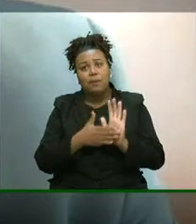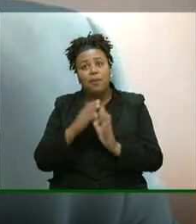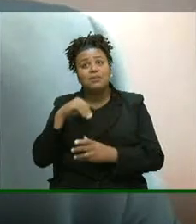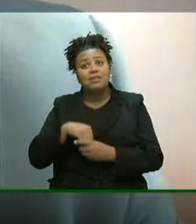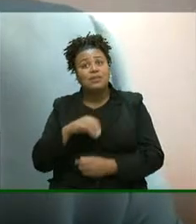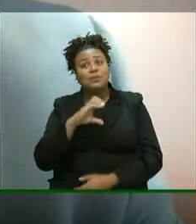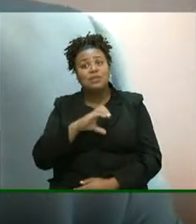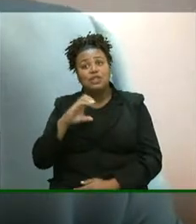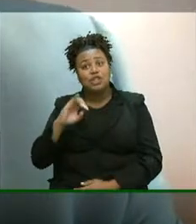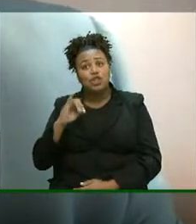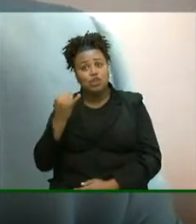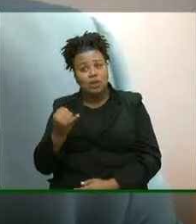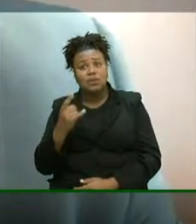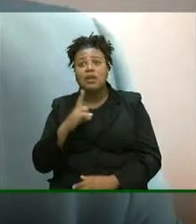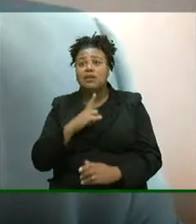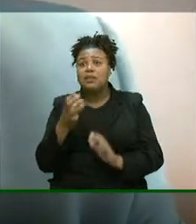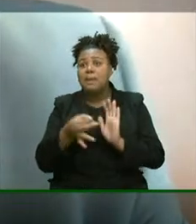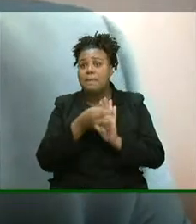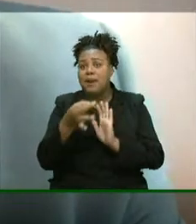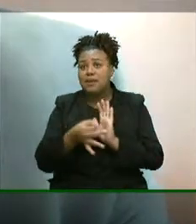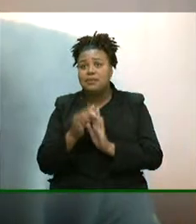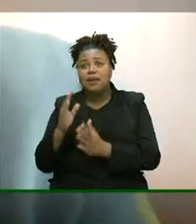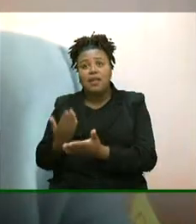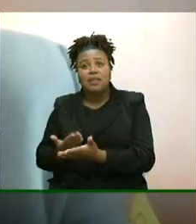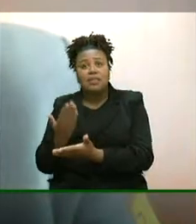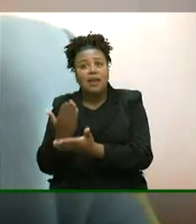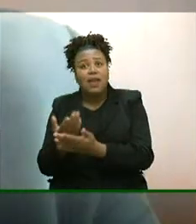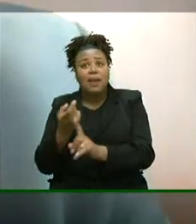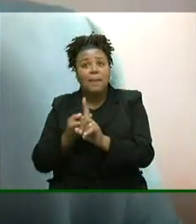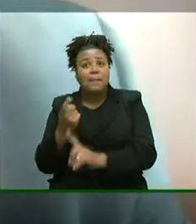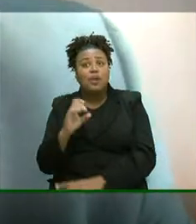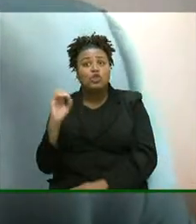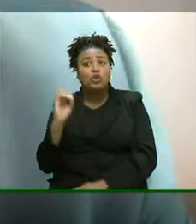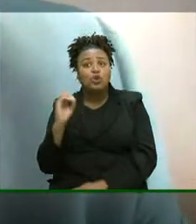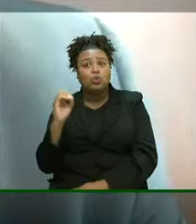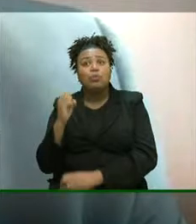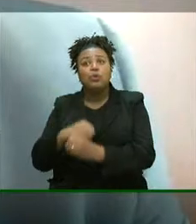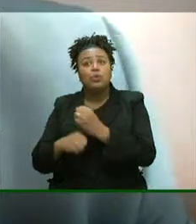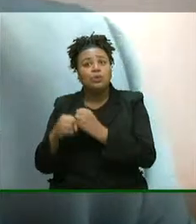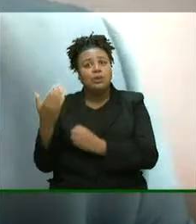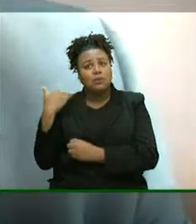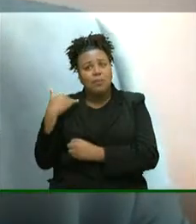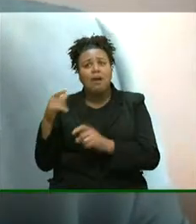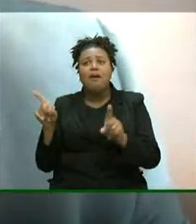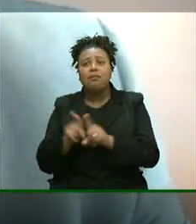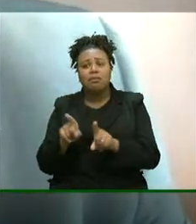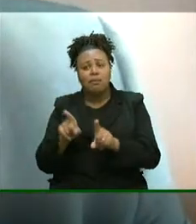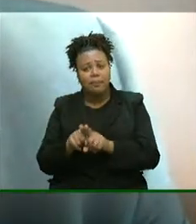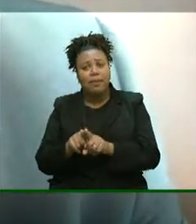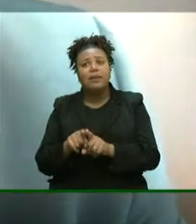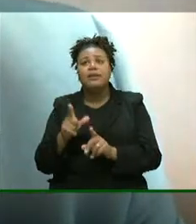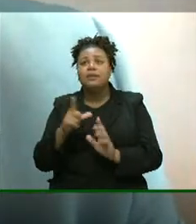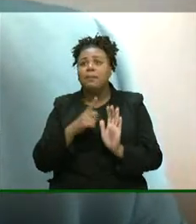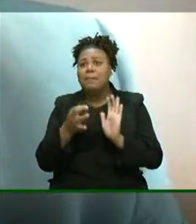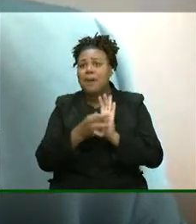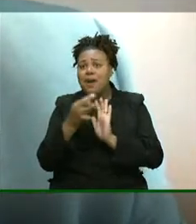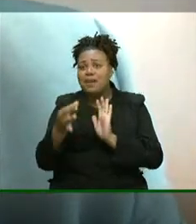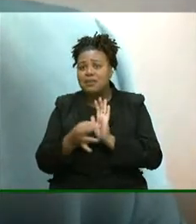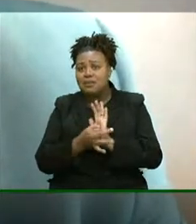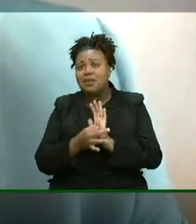CCJ, com um parecer entregue no mês de outubro do ano passado, inclusive tendo o parecer